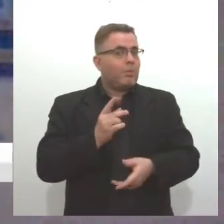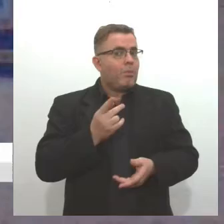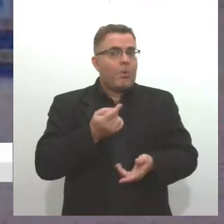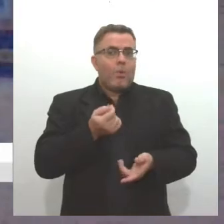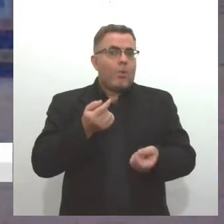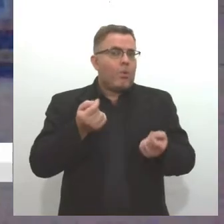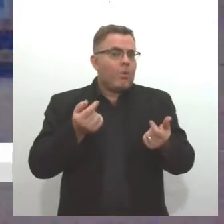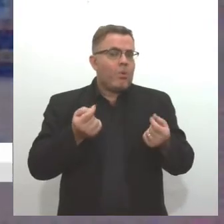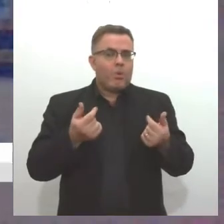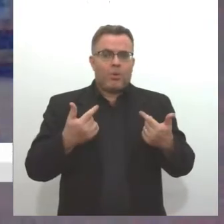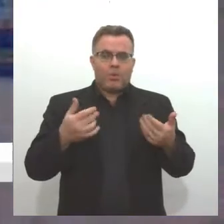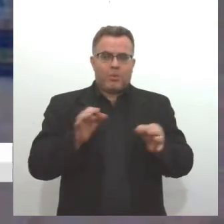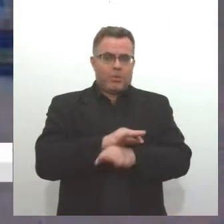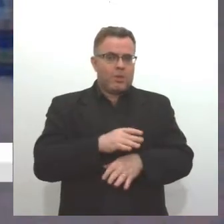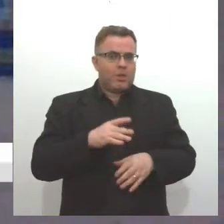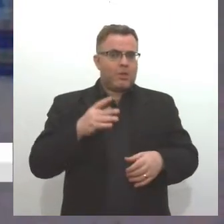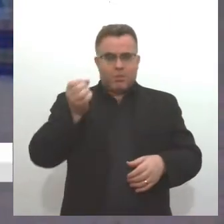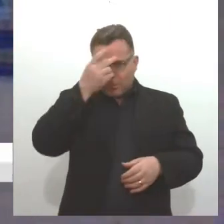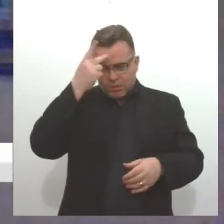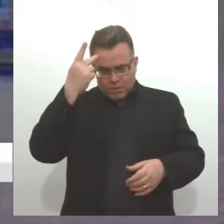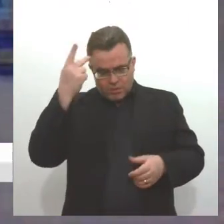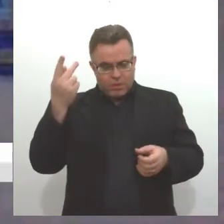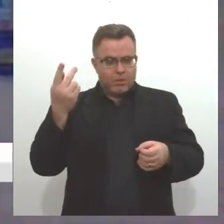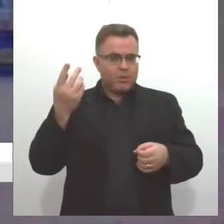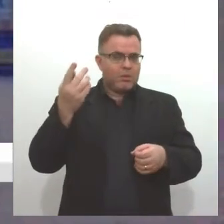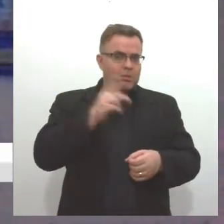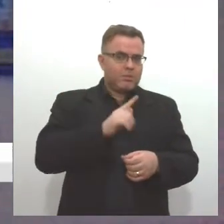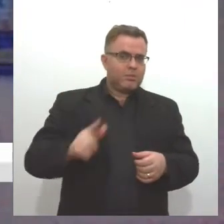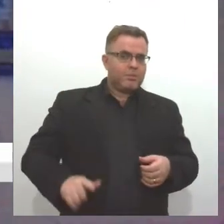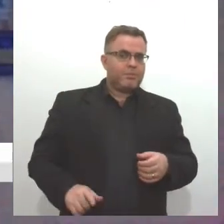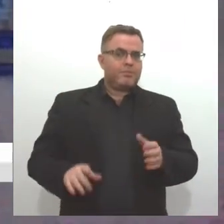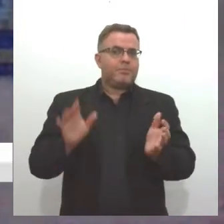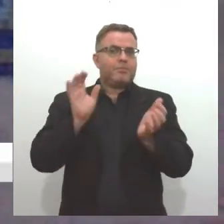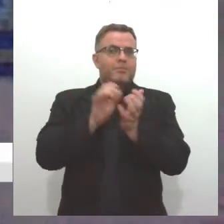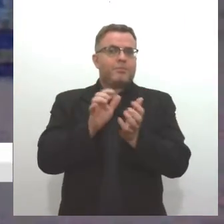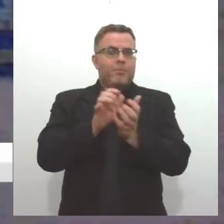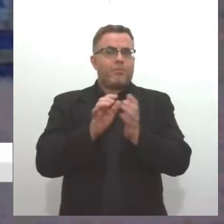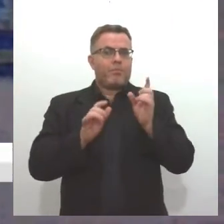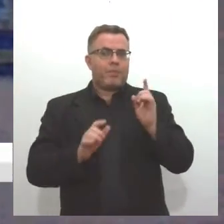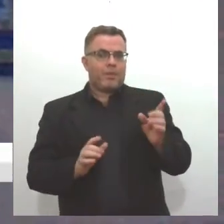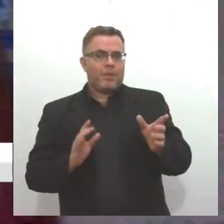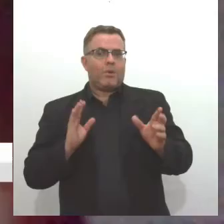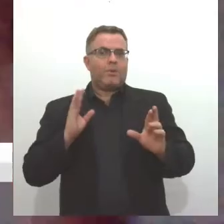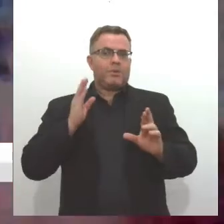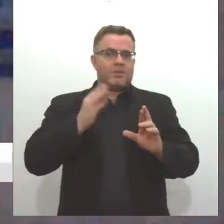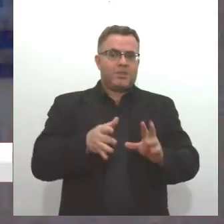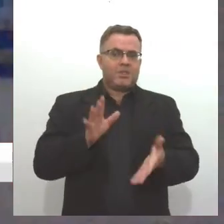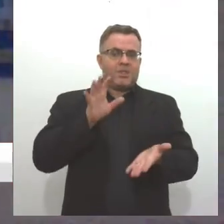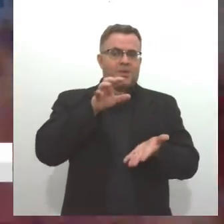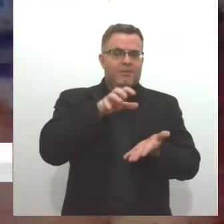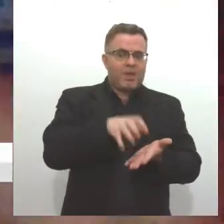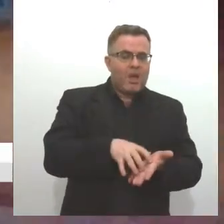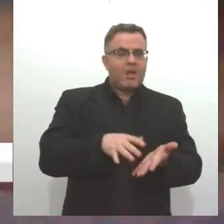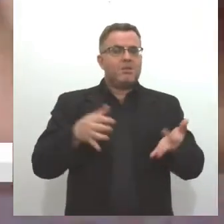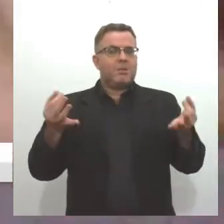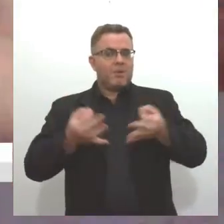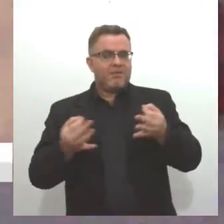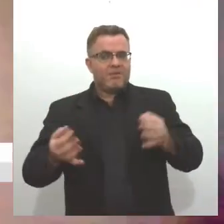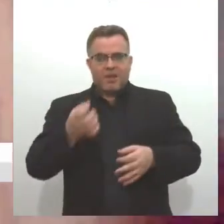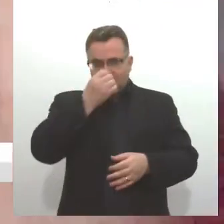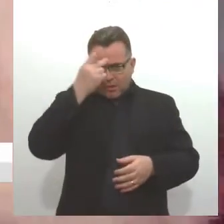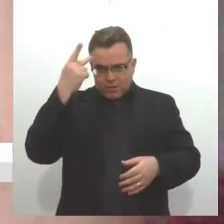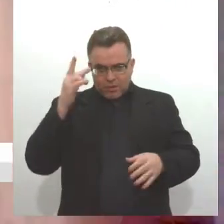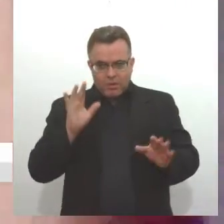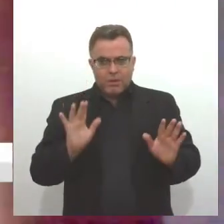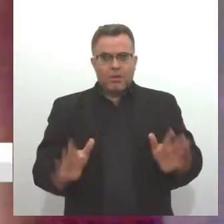quanto da estadual. Enquanto Recife, aqui do lado, tem centro de referência com recursos da prefeitura, com